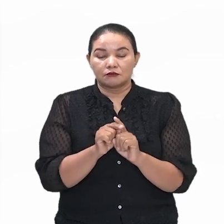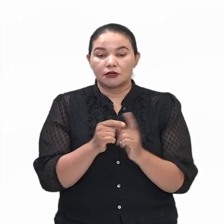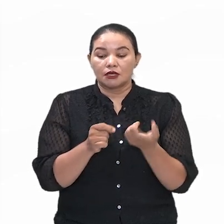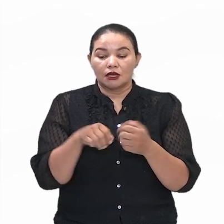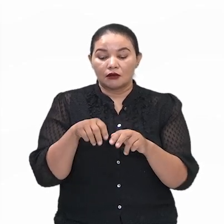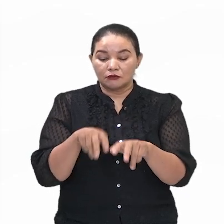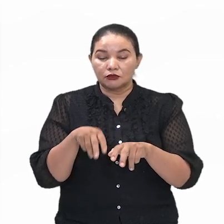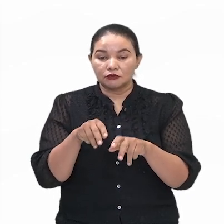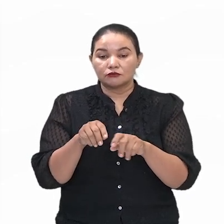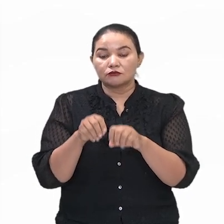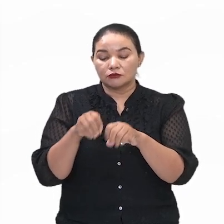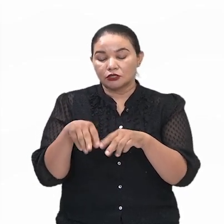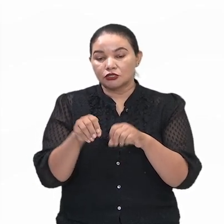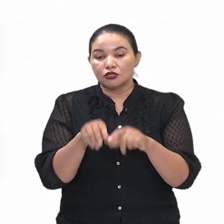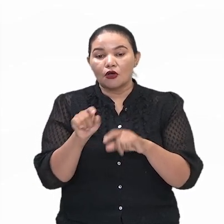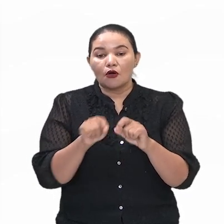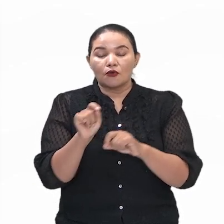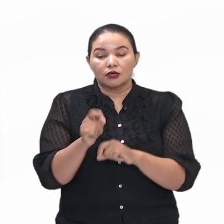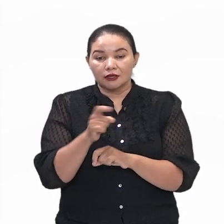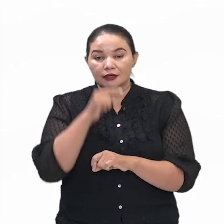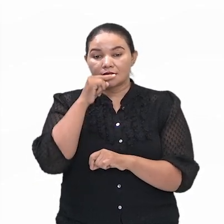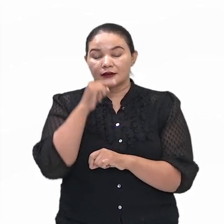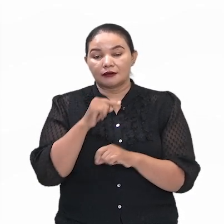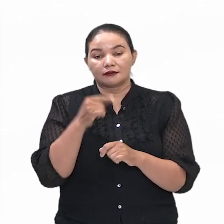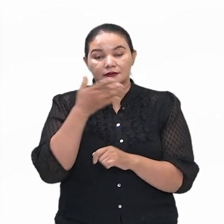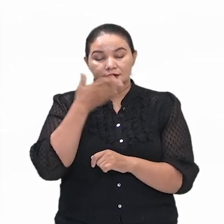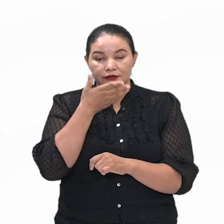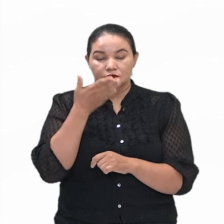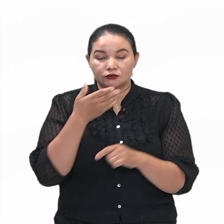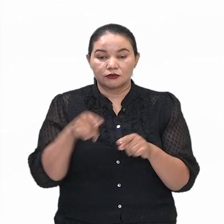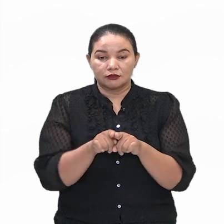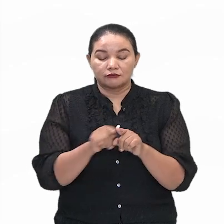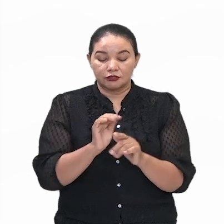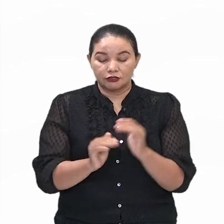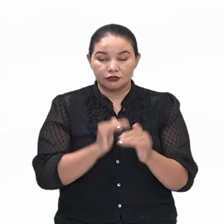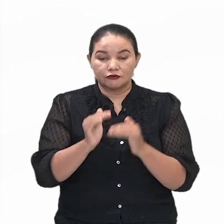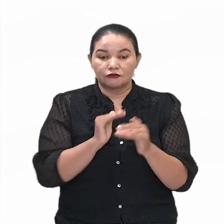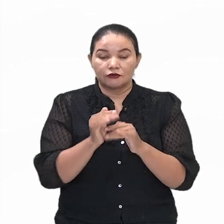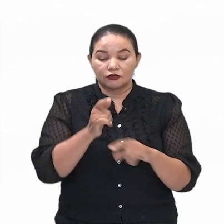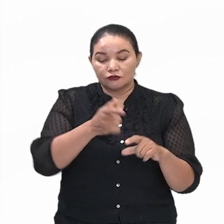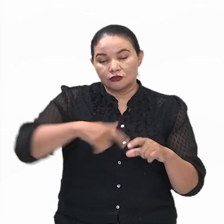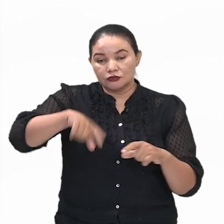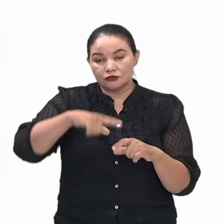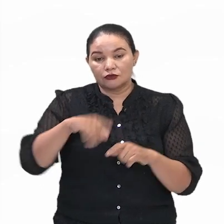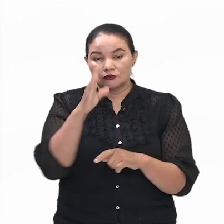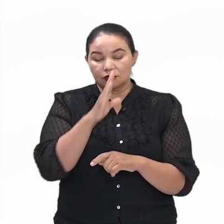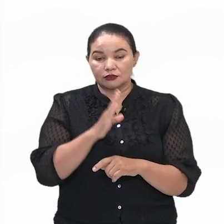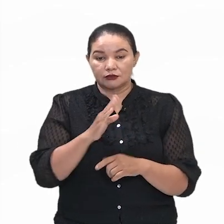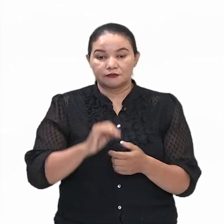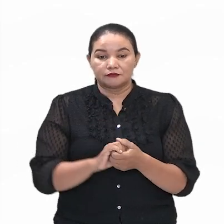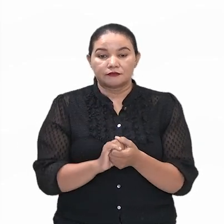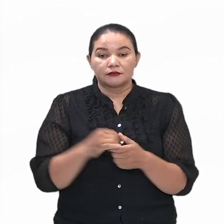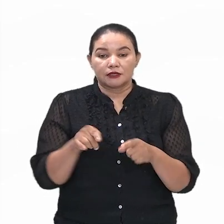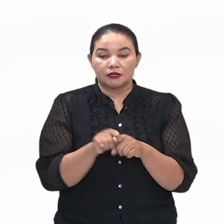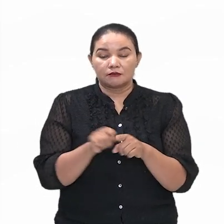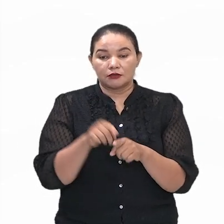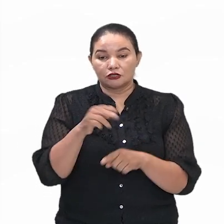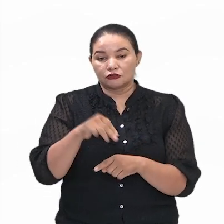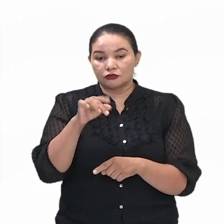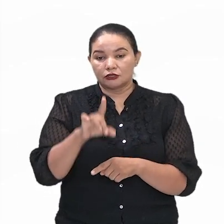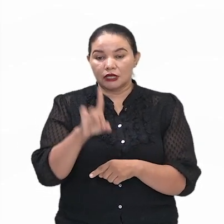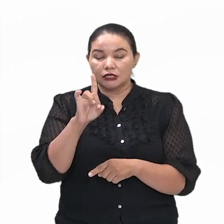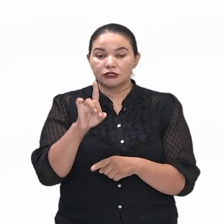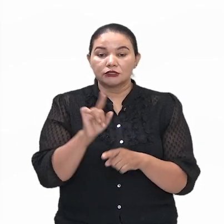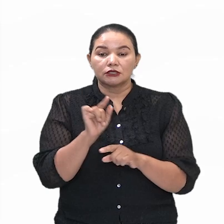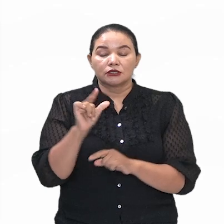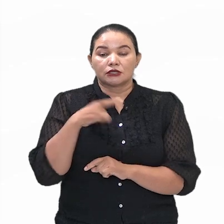ela se estabeleceu e se desenvolveu melhor no litoral brasileiro. E aí, no Nordeste, nós vamos ter